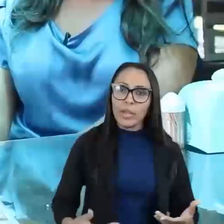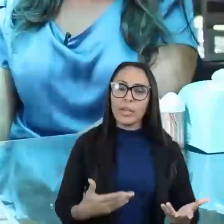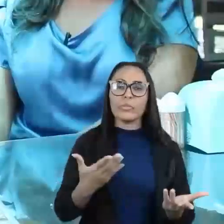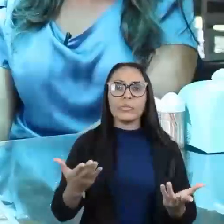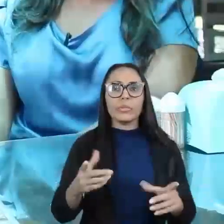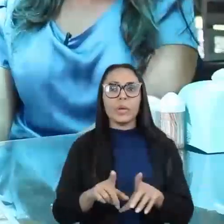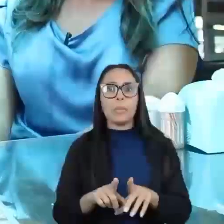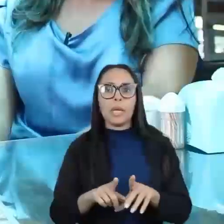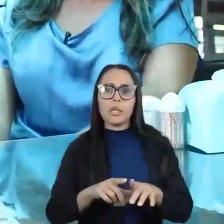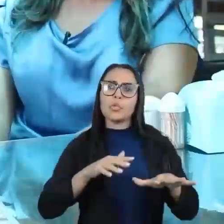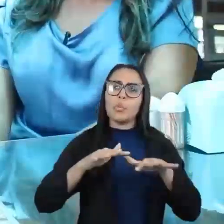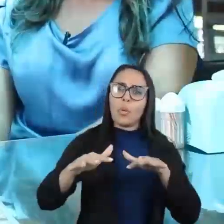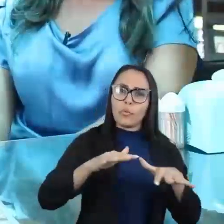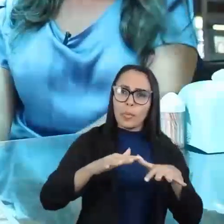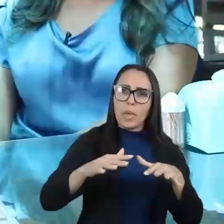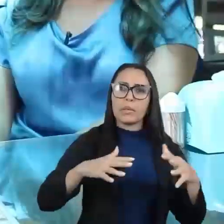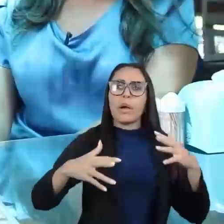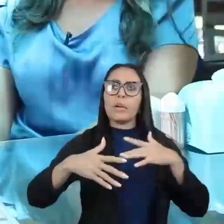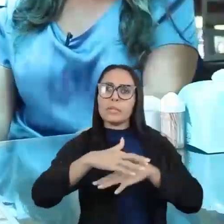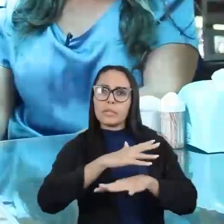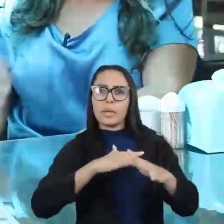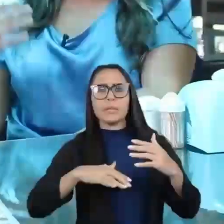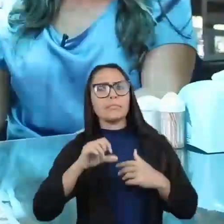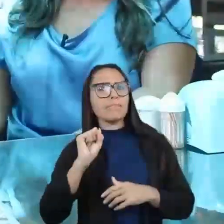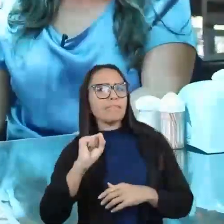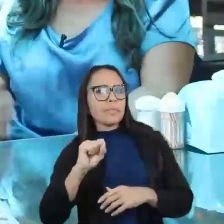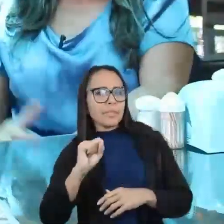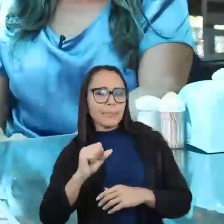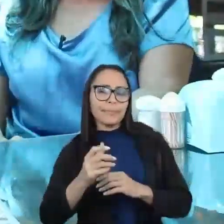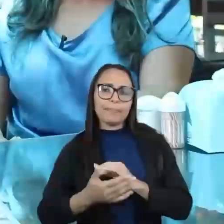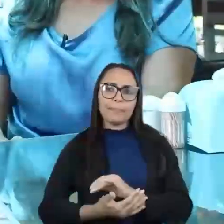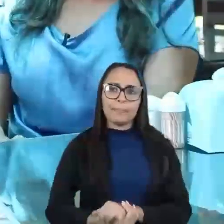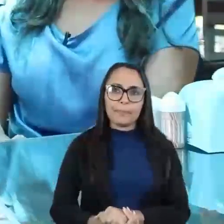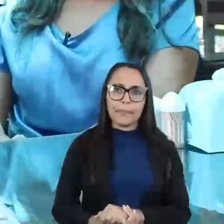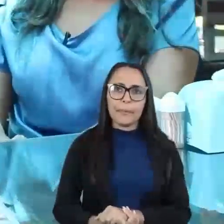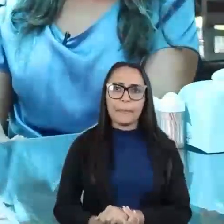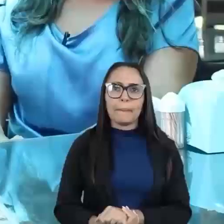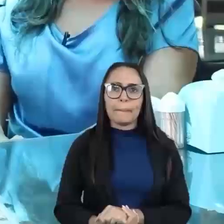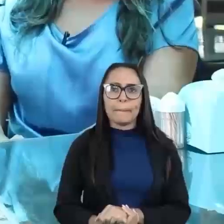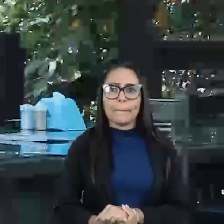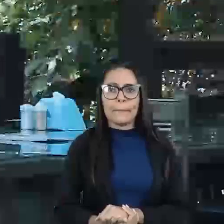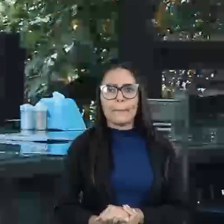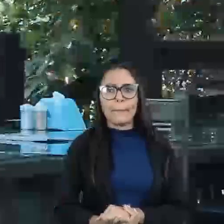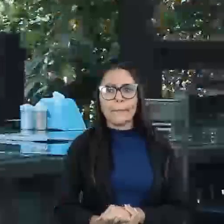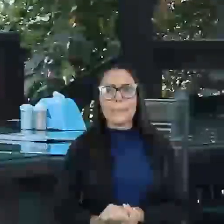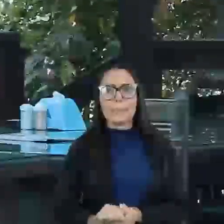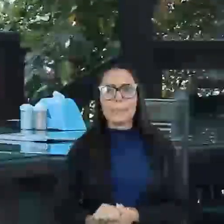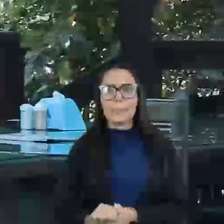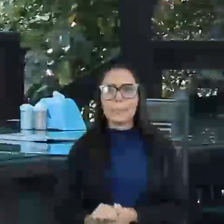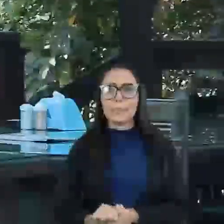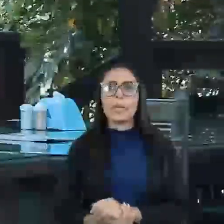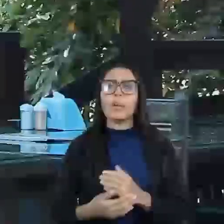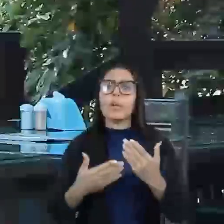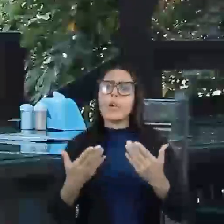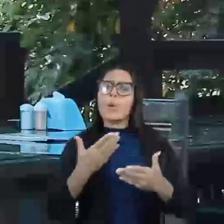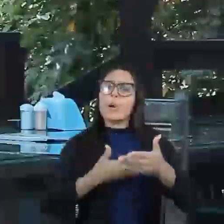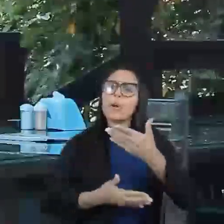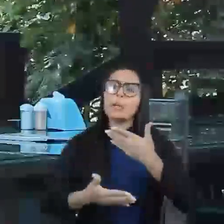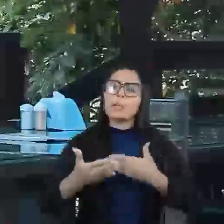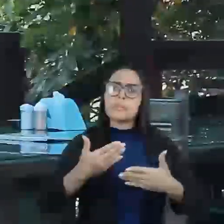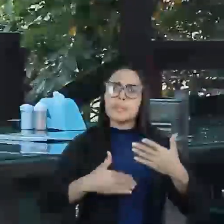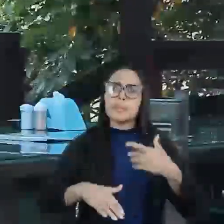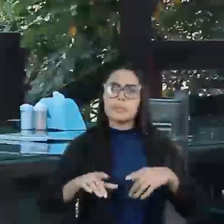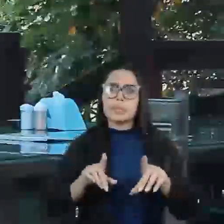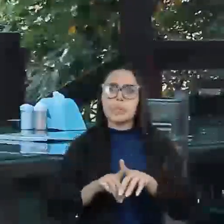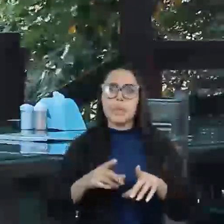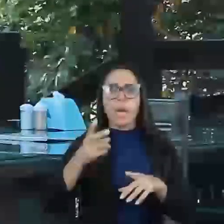cidade da gente, a área da gente, né? Na verdade, é um mercado, é um todo, né? É um todo. E com relação, Tiago, à questão